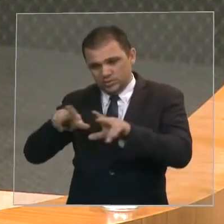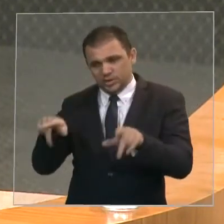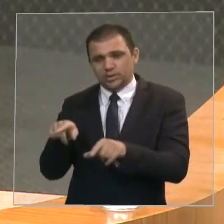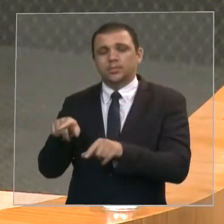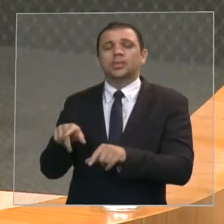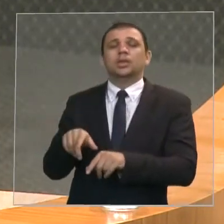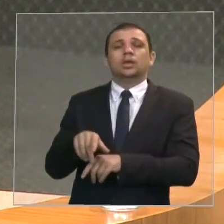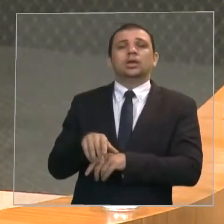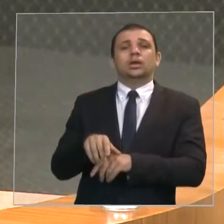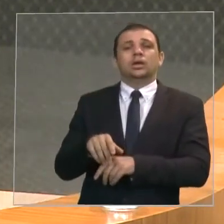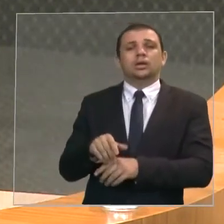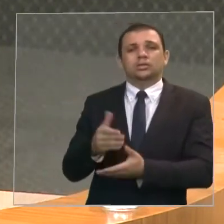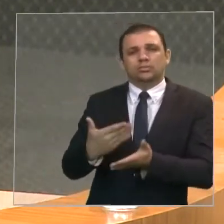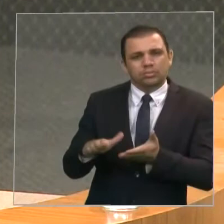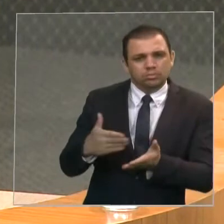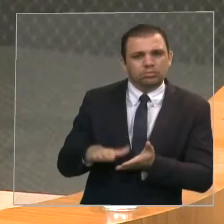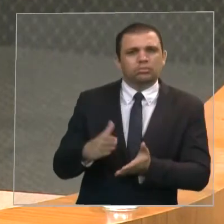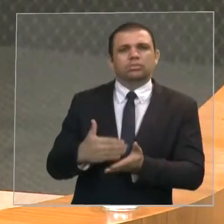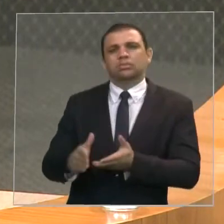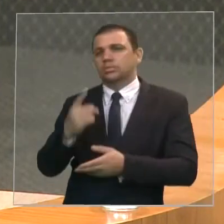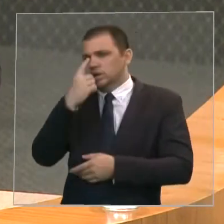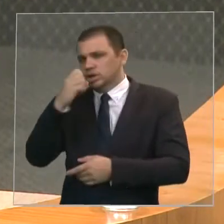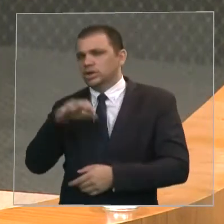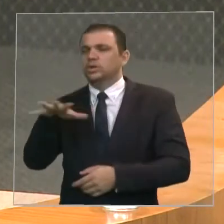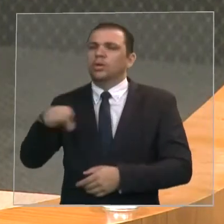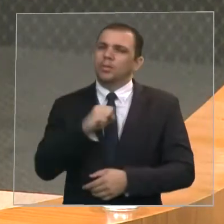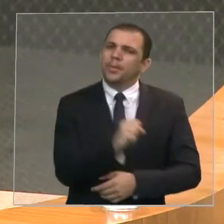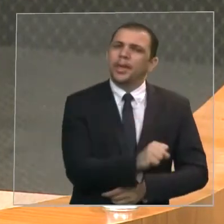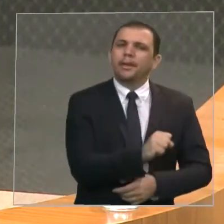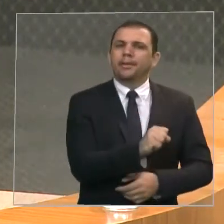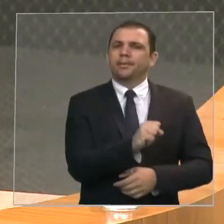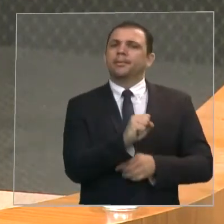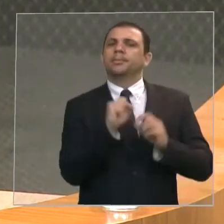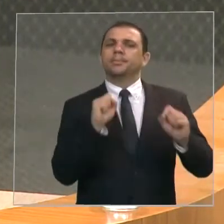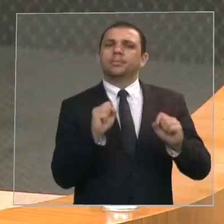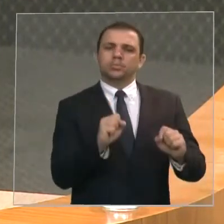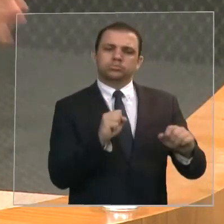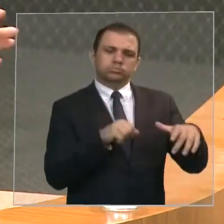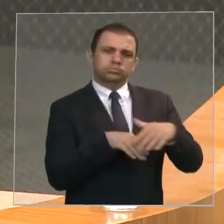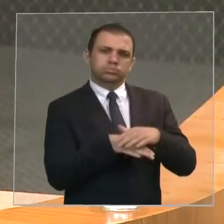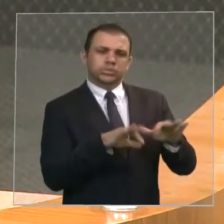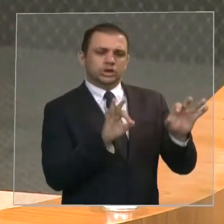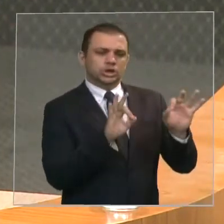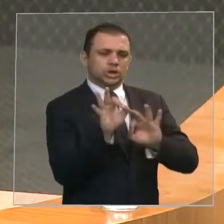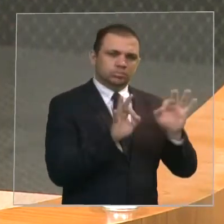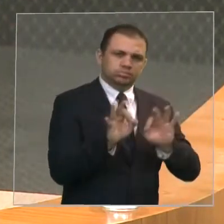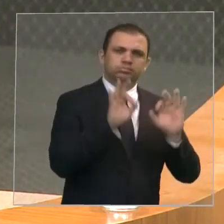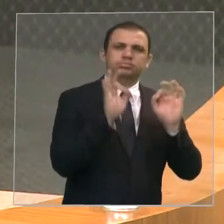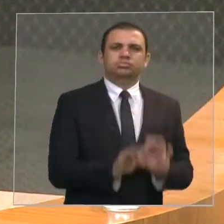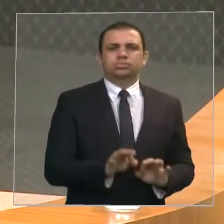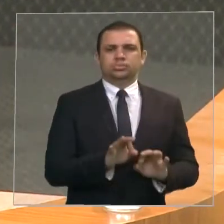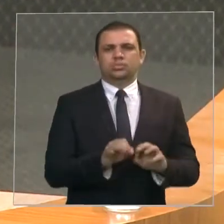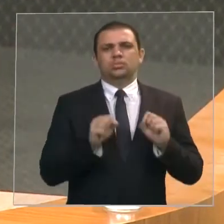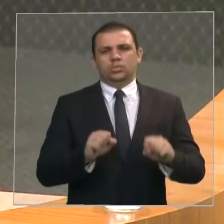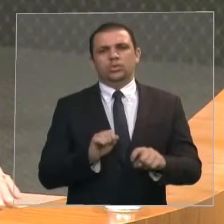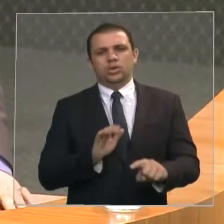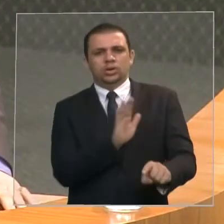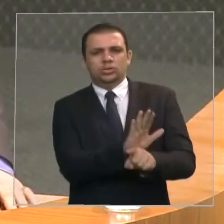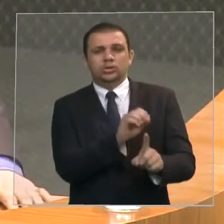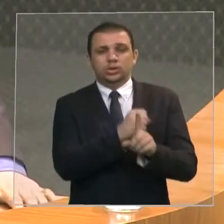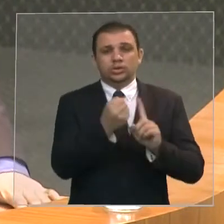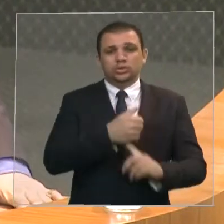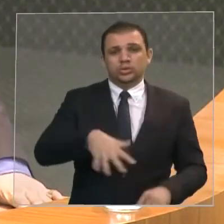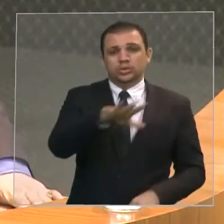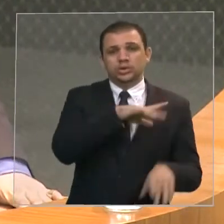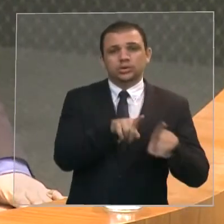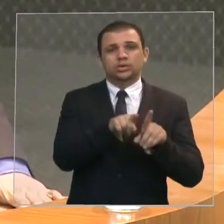saúde, de unidades de saúde. E nós queremos, de fato, contribuir tanto com a sociedade como também com o meio ambiente. Então,